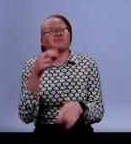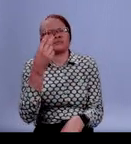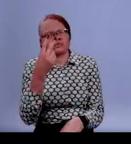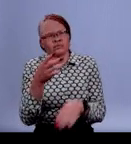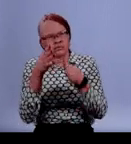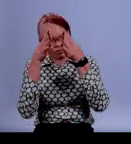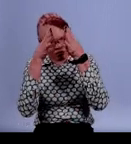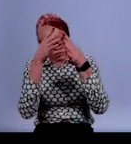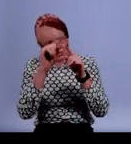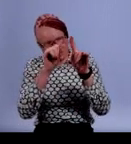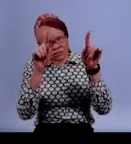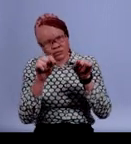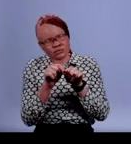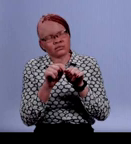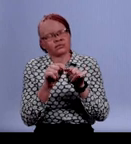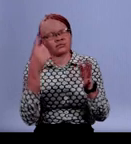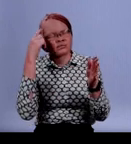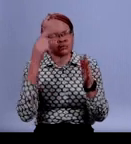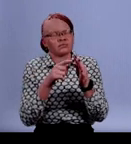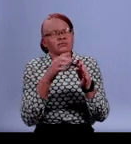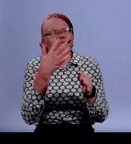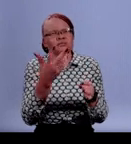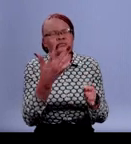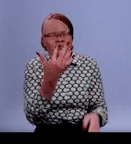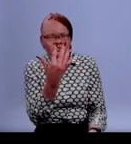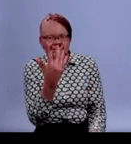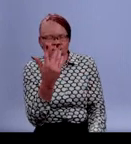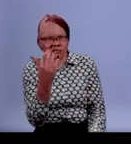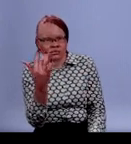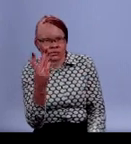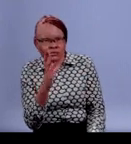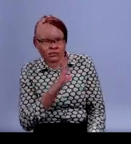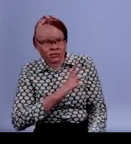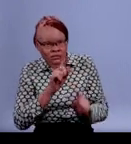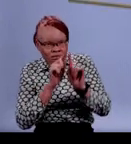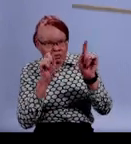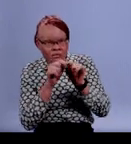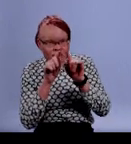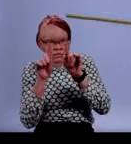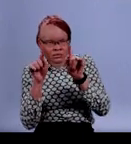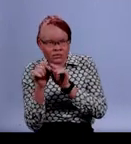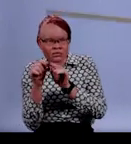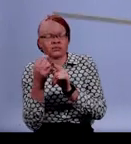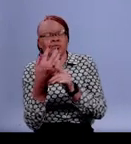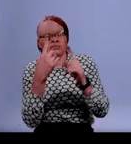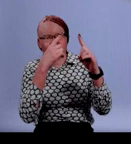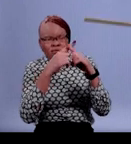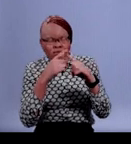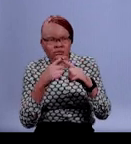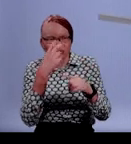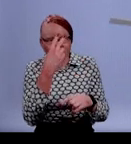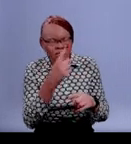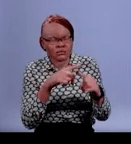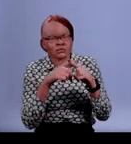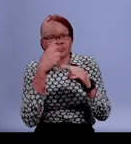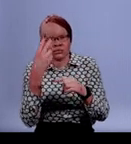encontrar dois quadrados significa que para dizermos quantos cubinhos temos aqui é preciso multiplicar 2